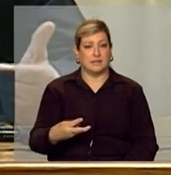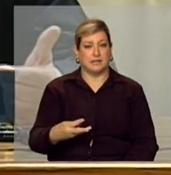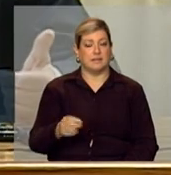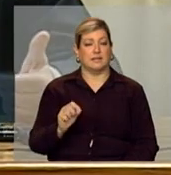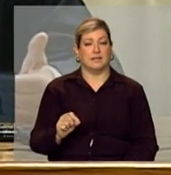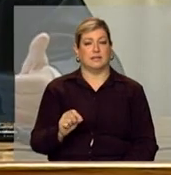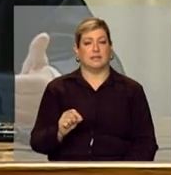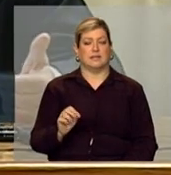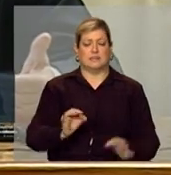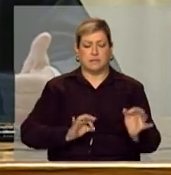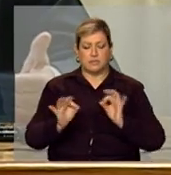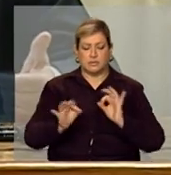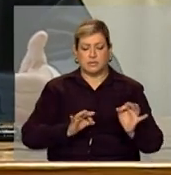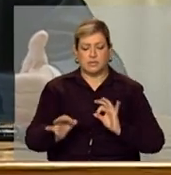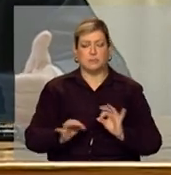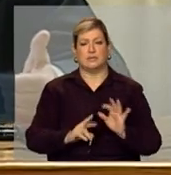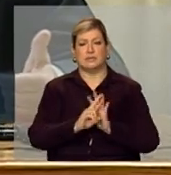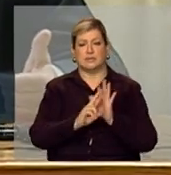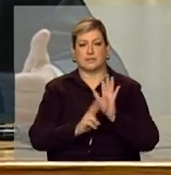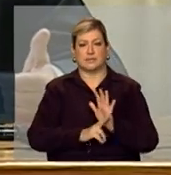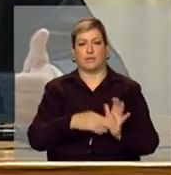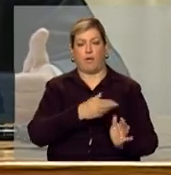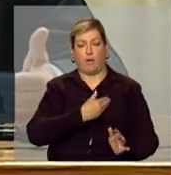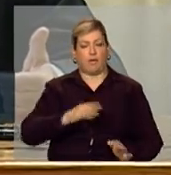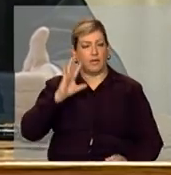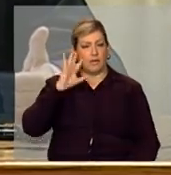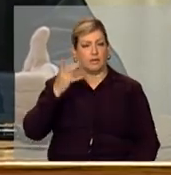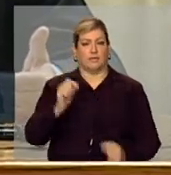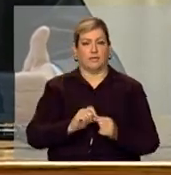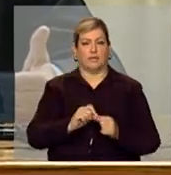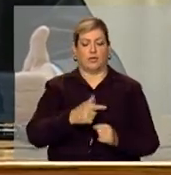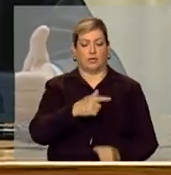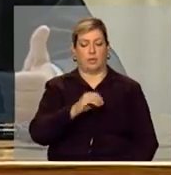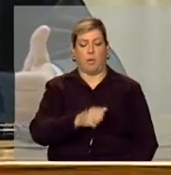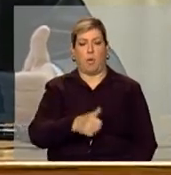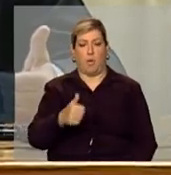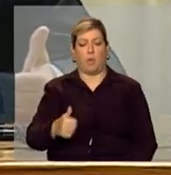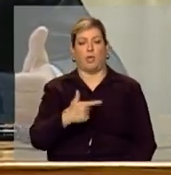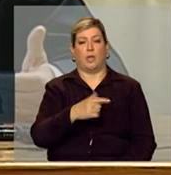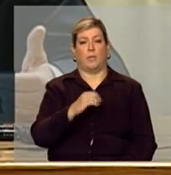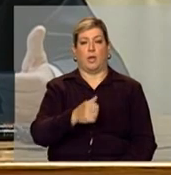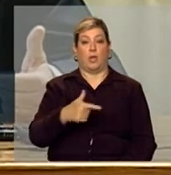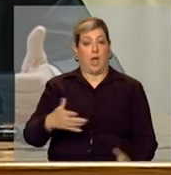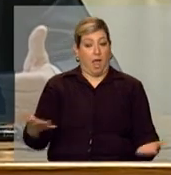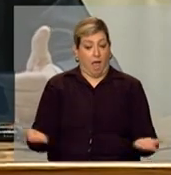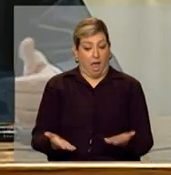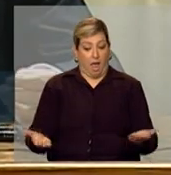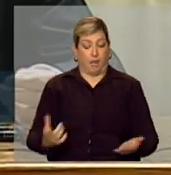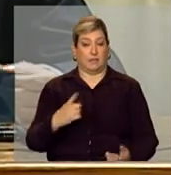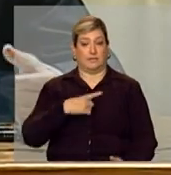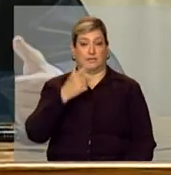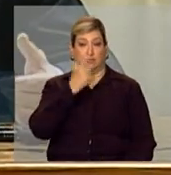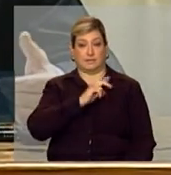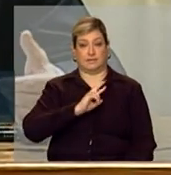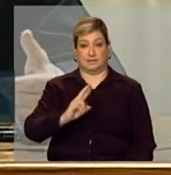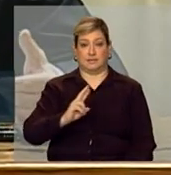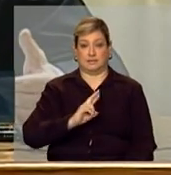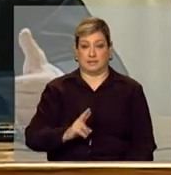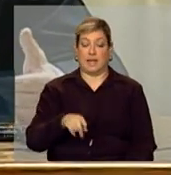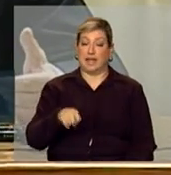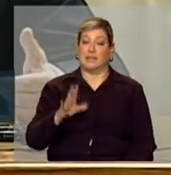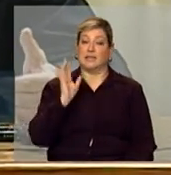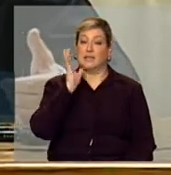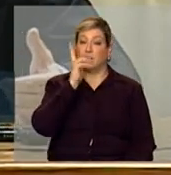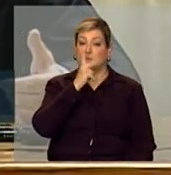medidas que o governo tomou em 2011 2012 estão começando a surtir efeito elas demoraram mais